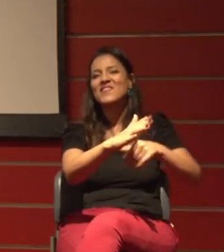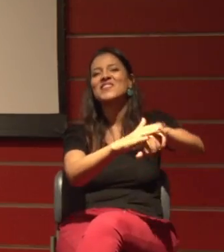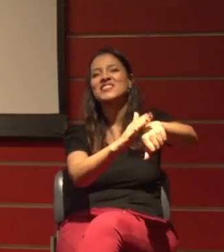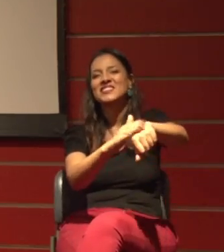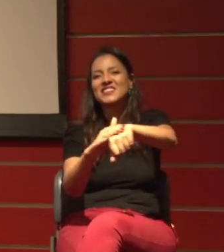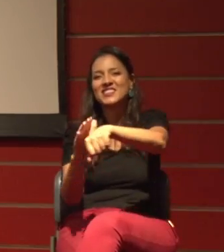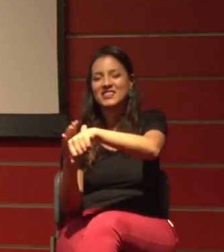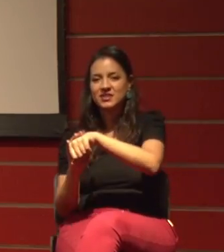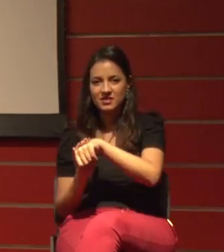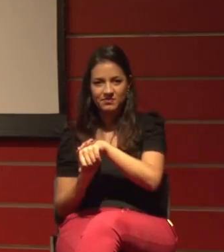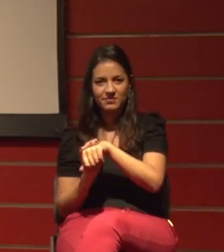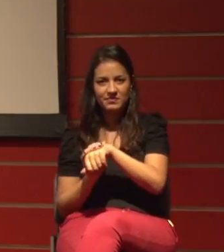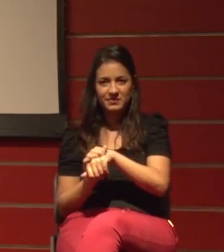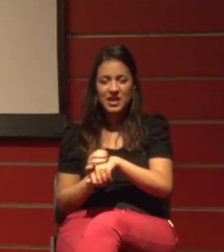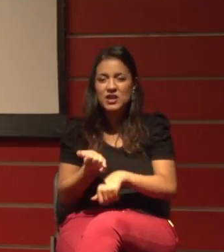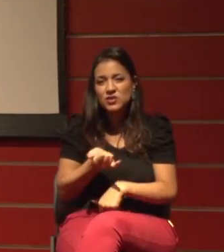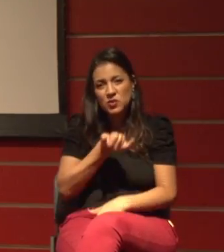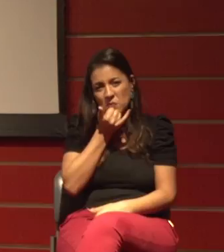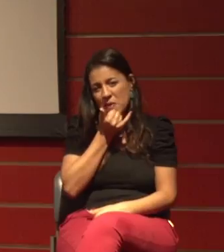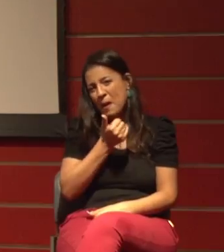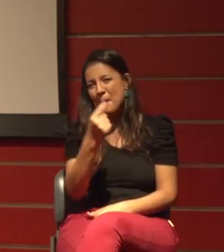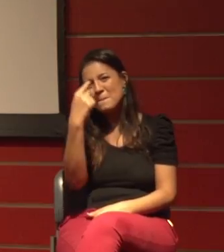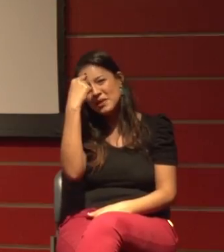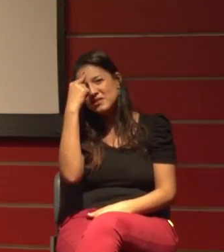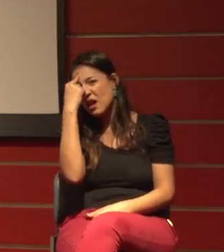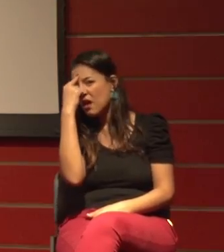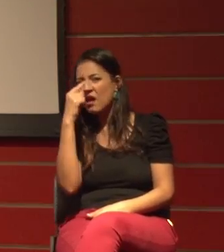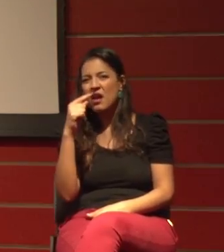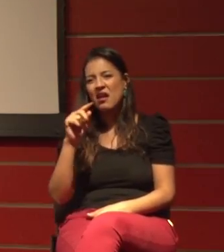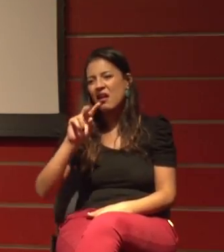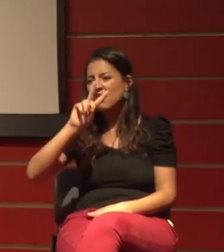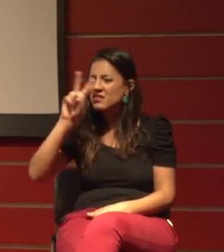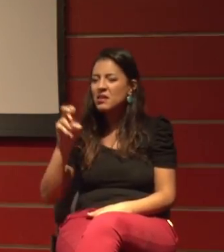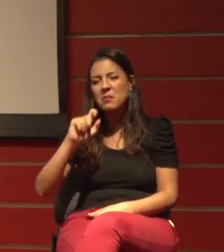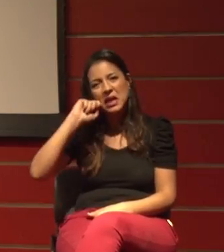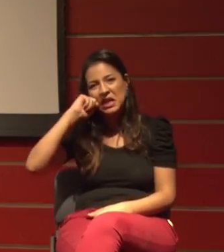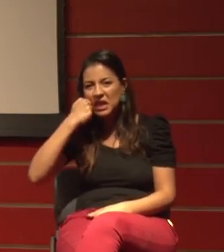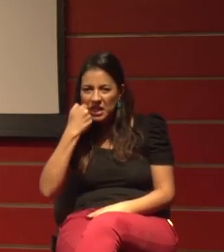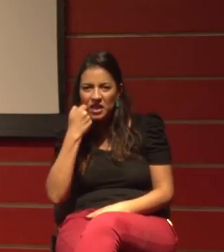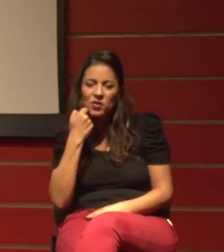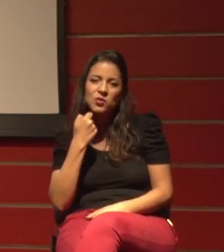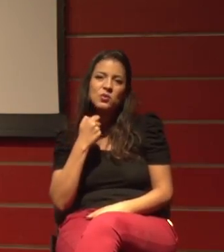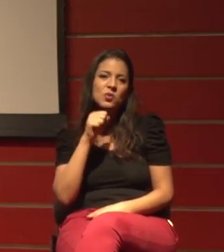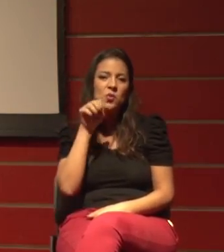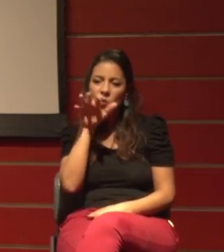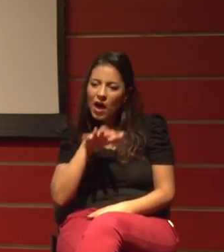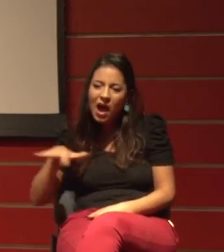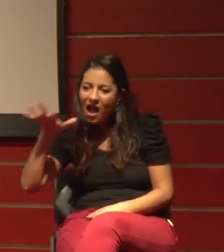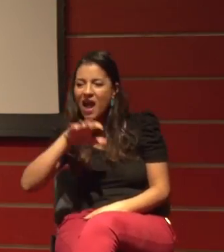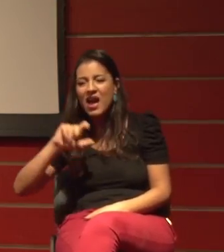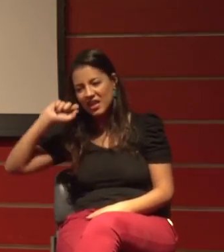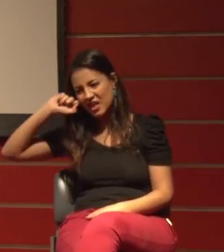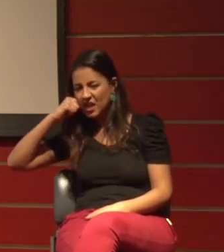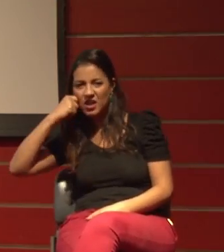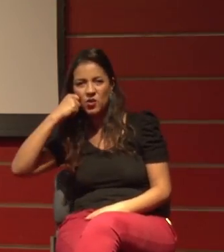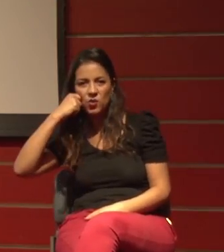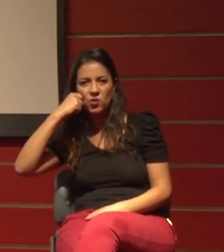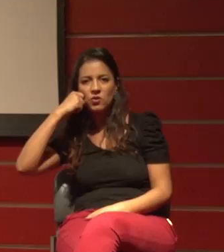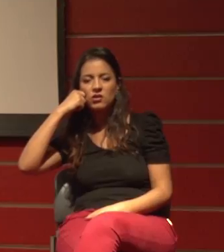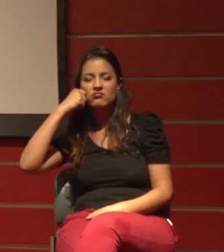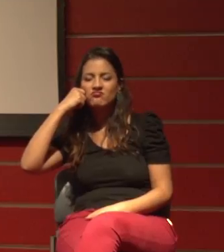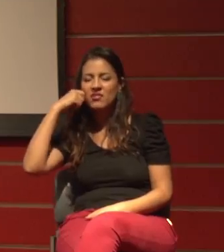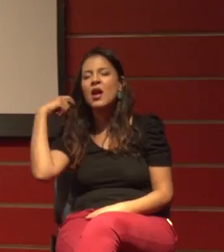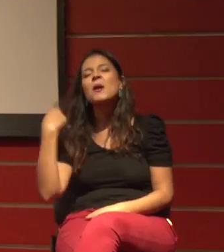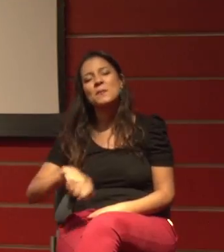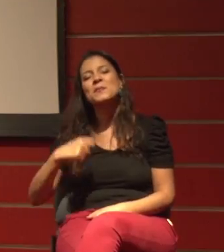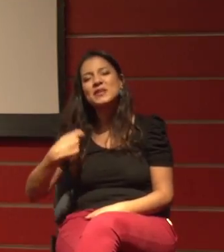eh não dá mais para pensar em falar sobre negro em falar sobre o universo de negros né Sem incluir